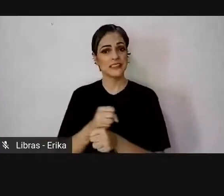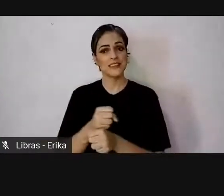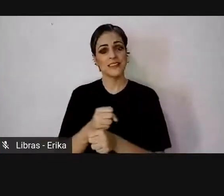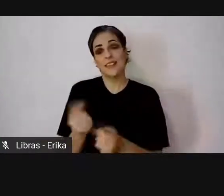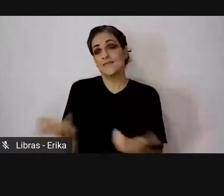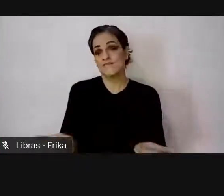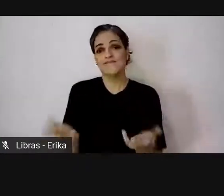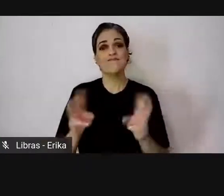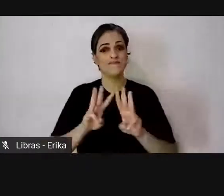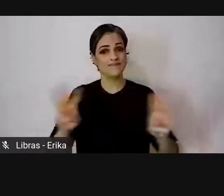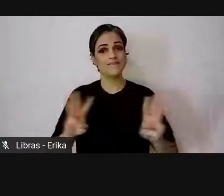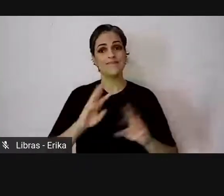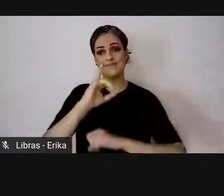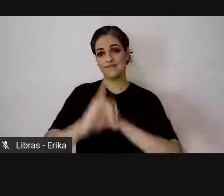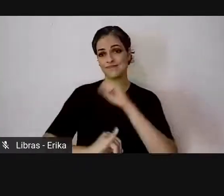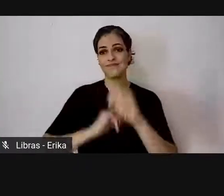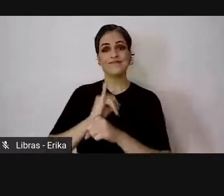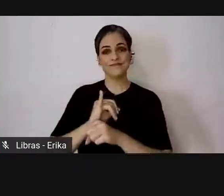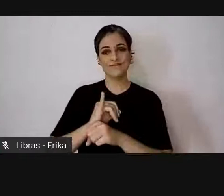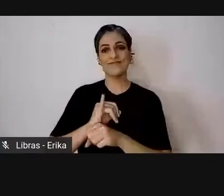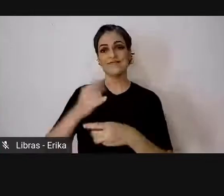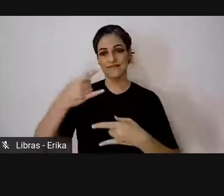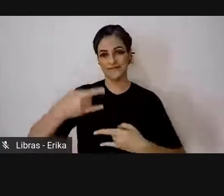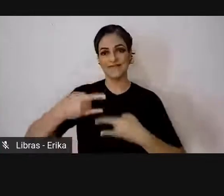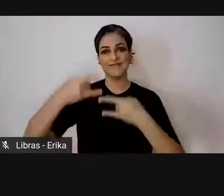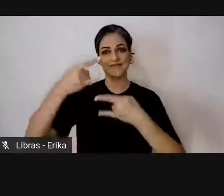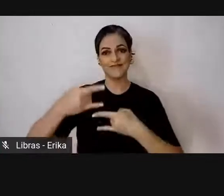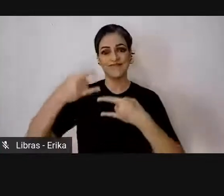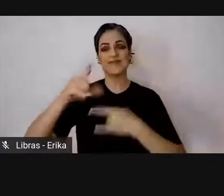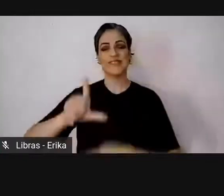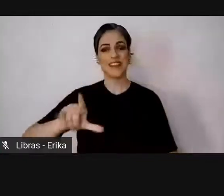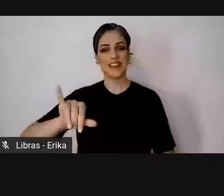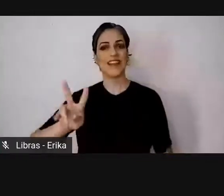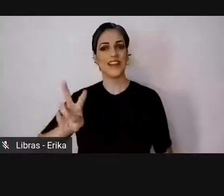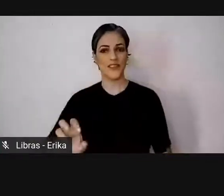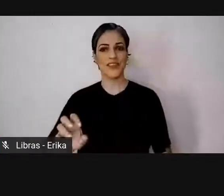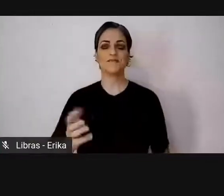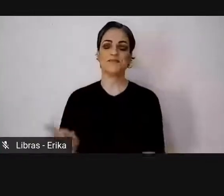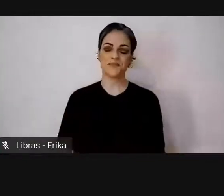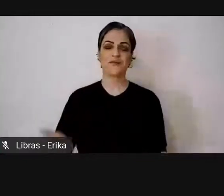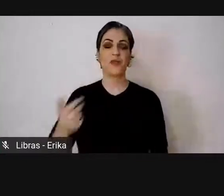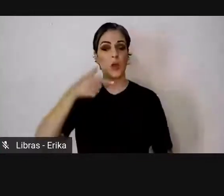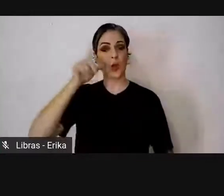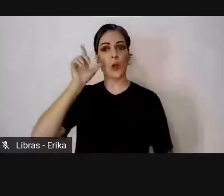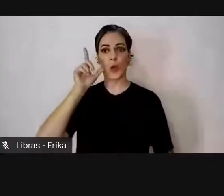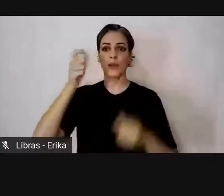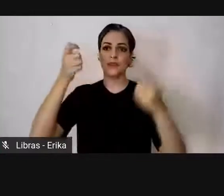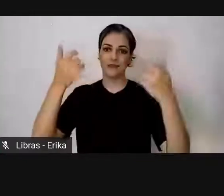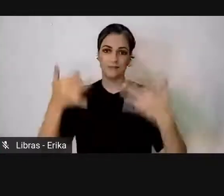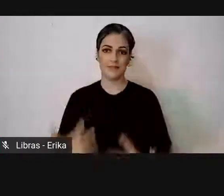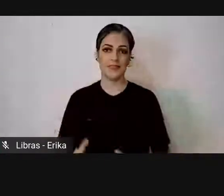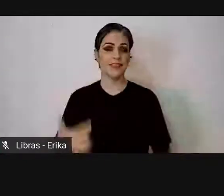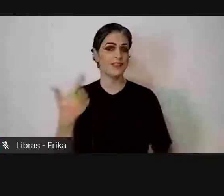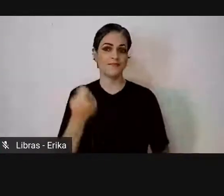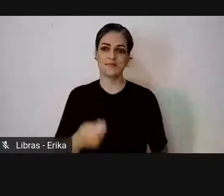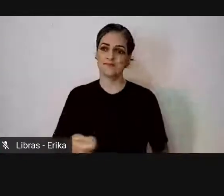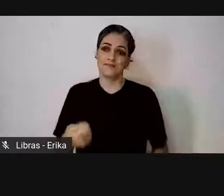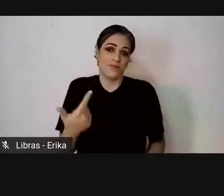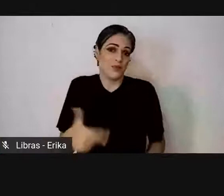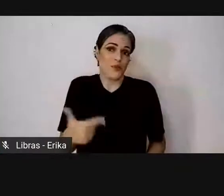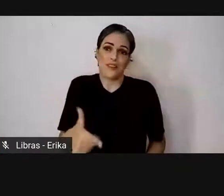portanto, como falei na abertura do evento ontem, não teremos aquele tradicional café da manhã que tínhamos na modalidade